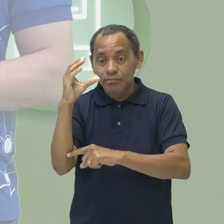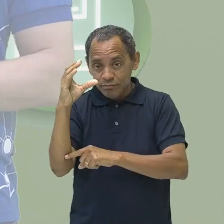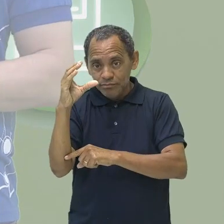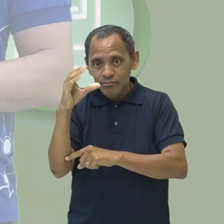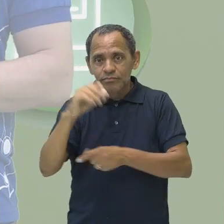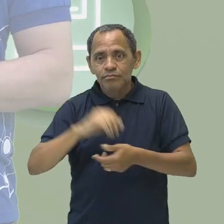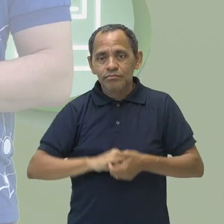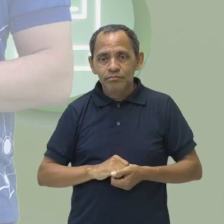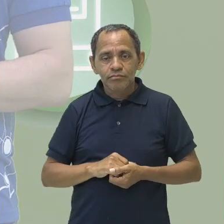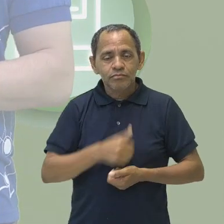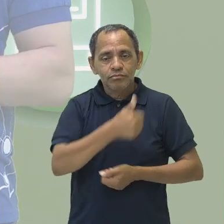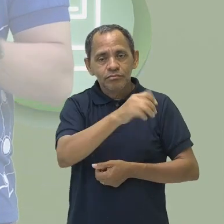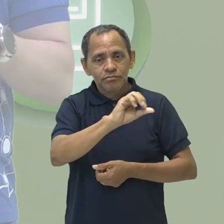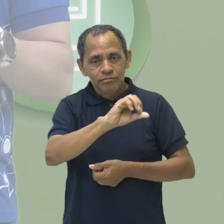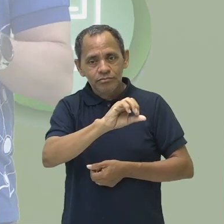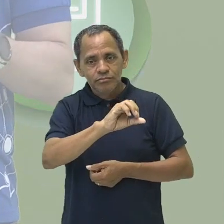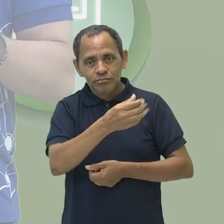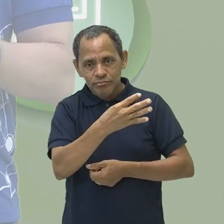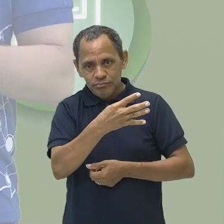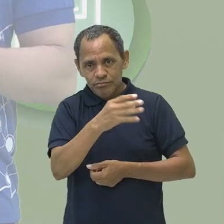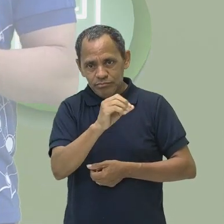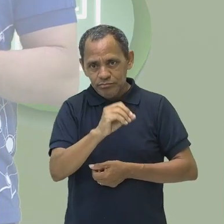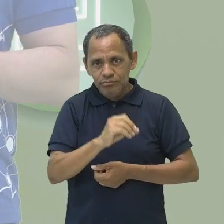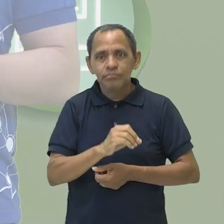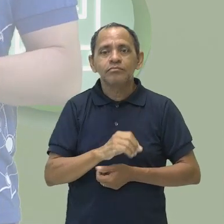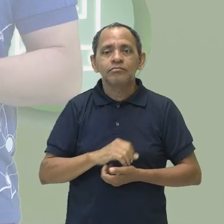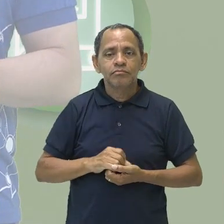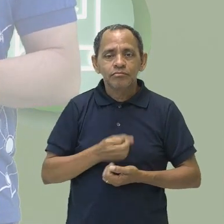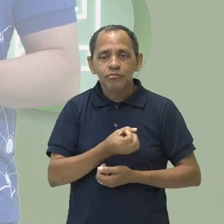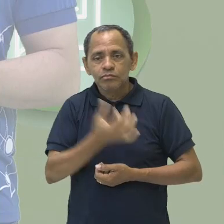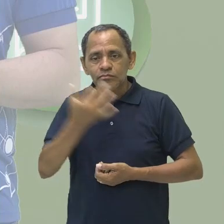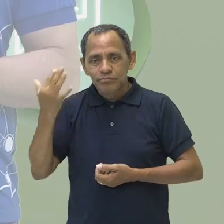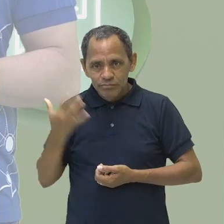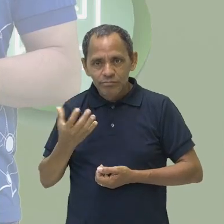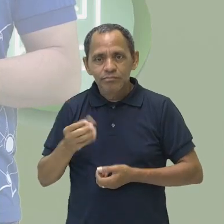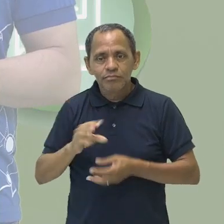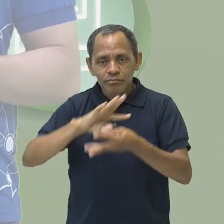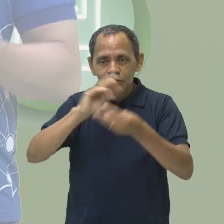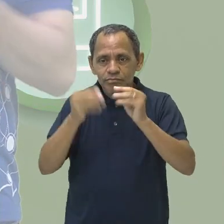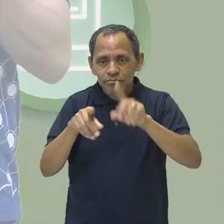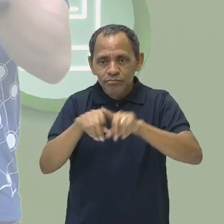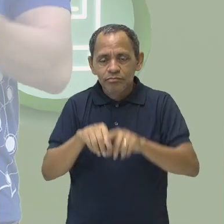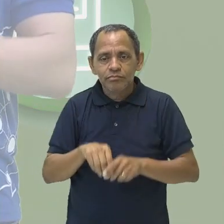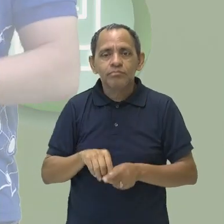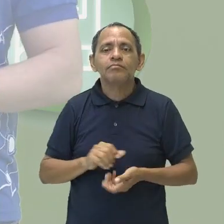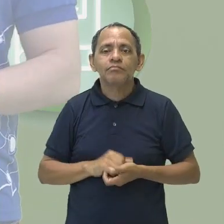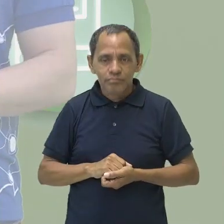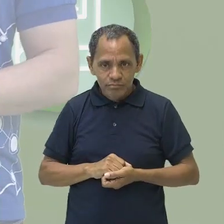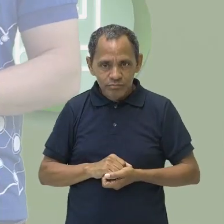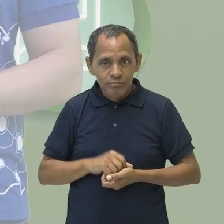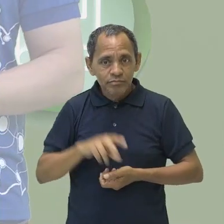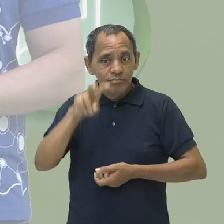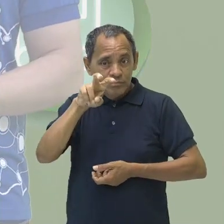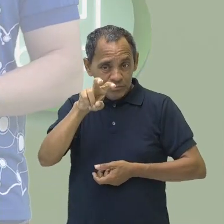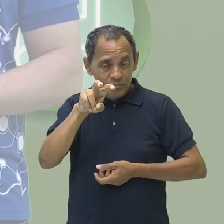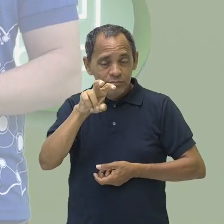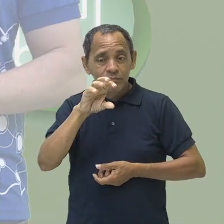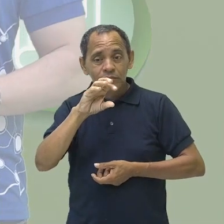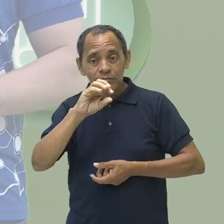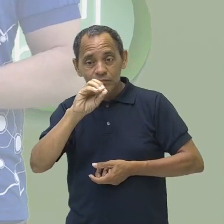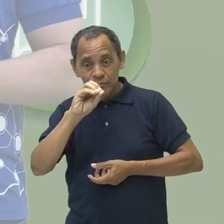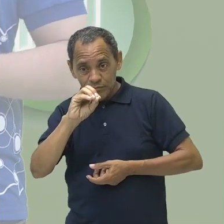em 1940, o número de compostos conhecidos saltou para 500 mil e atualmente estima-se ali